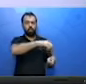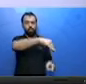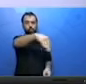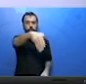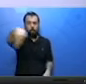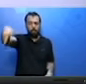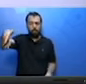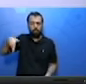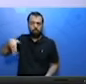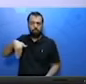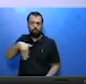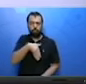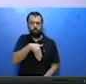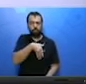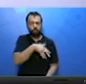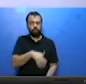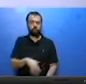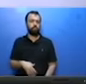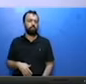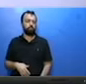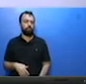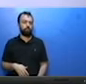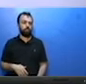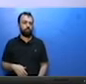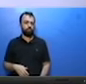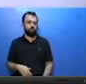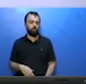tamanho de todos os lados.